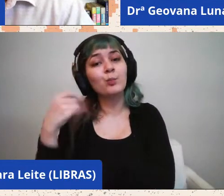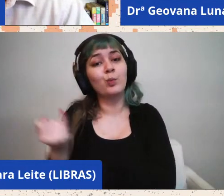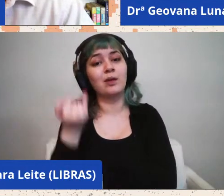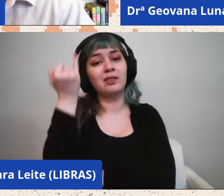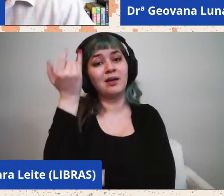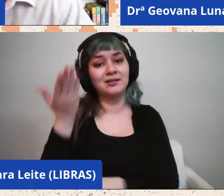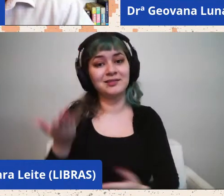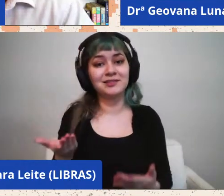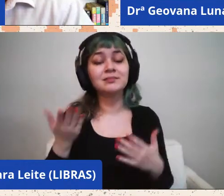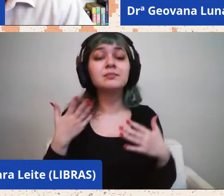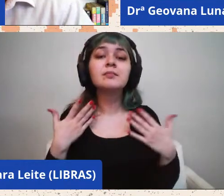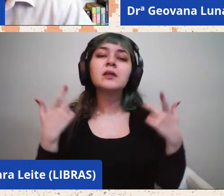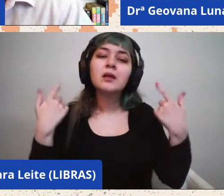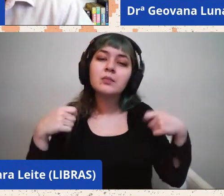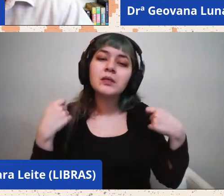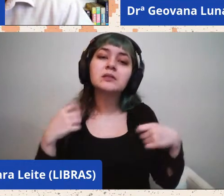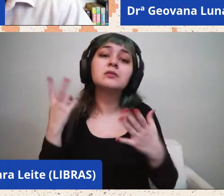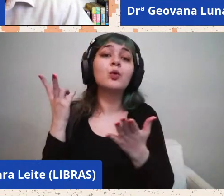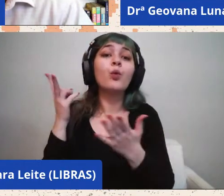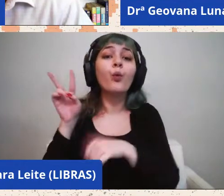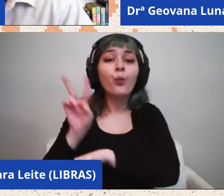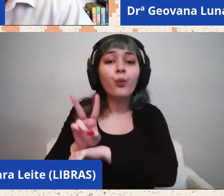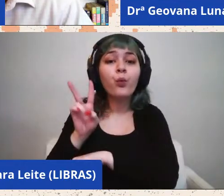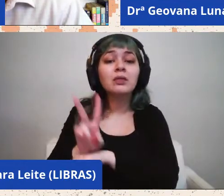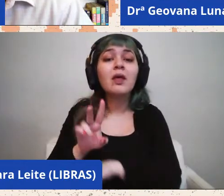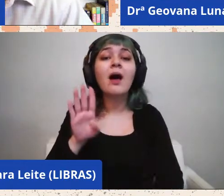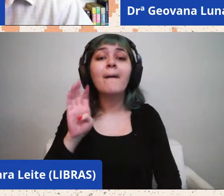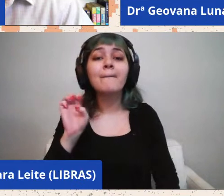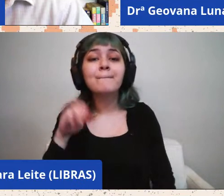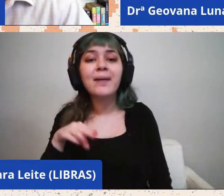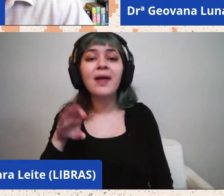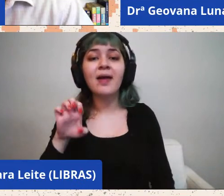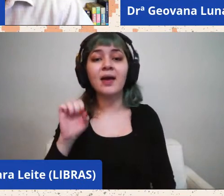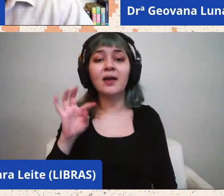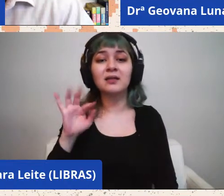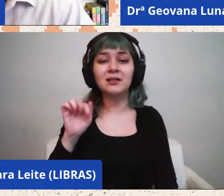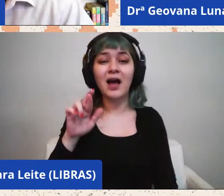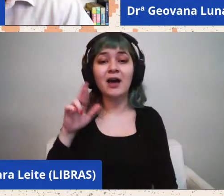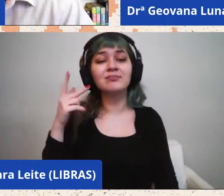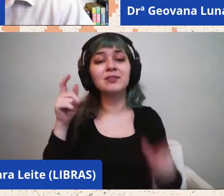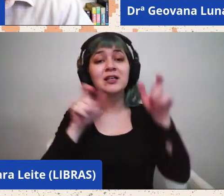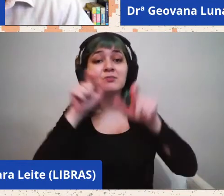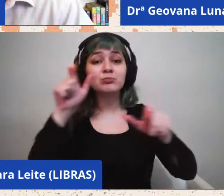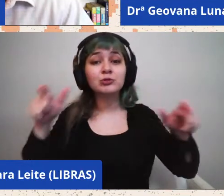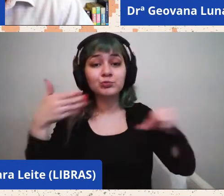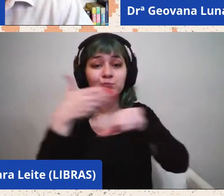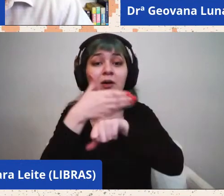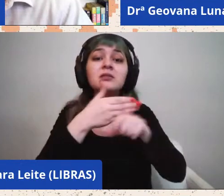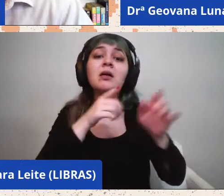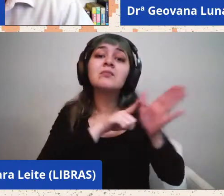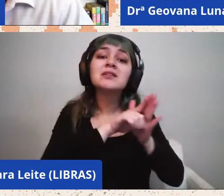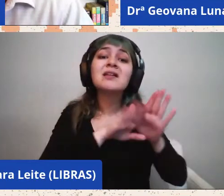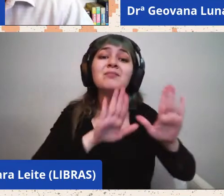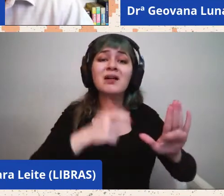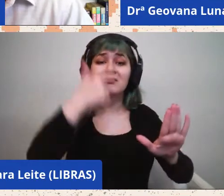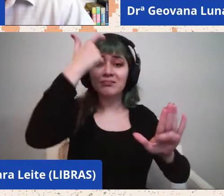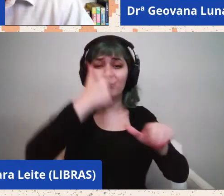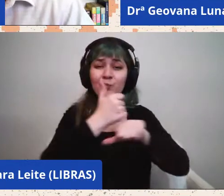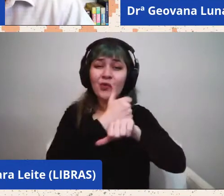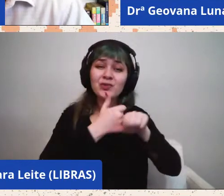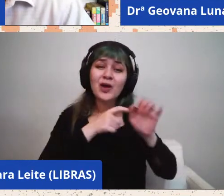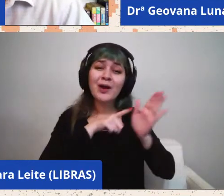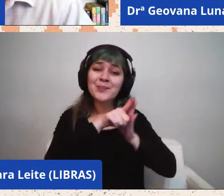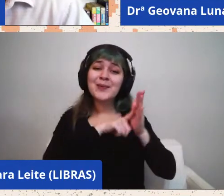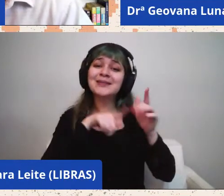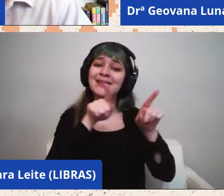importantes, então nós temos que preservar o bem-estar da pessoa na pesquisa, mas também do próprio pesquisador e